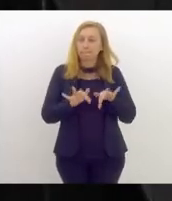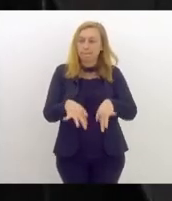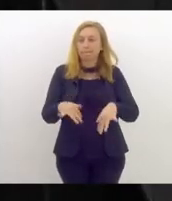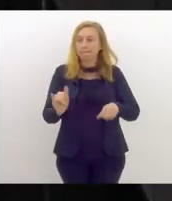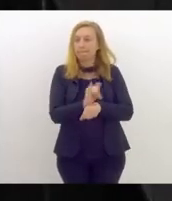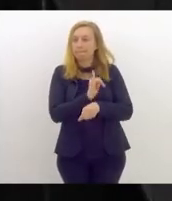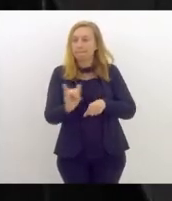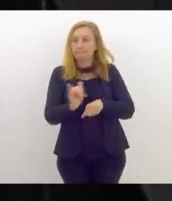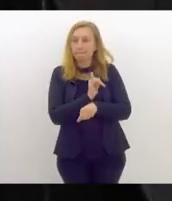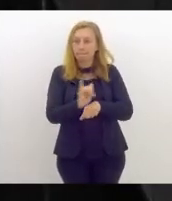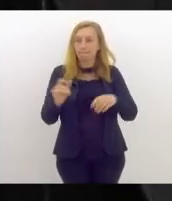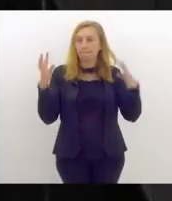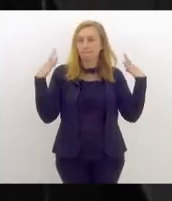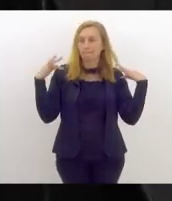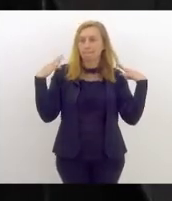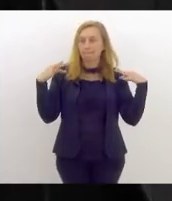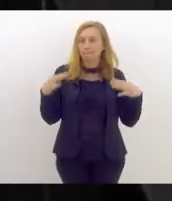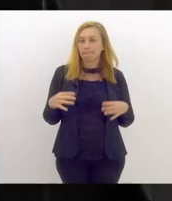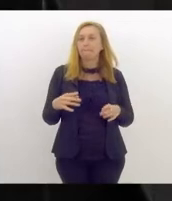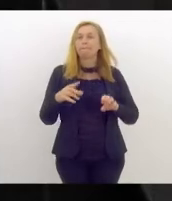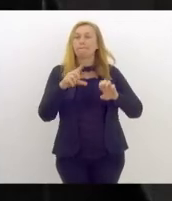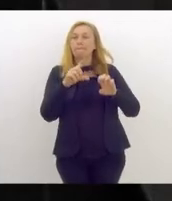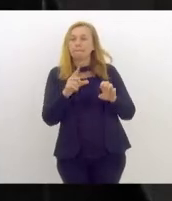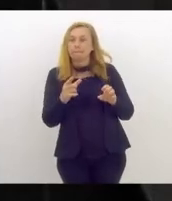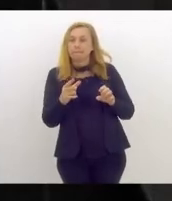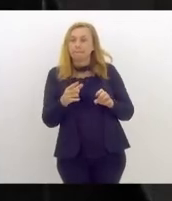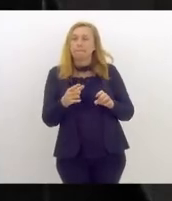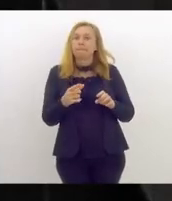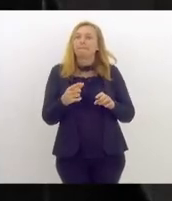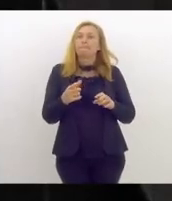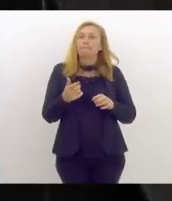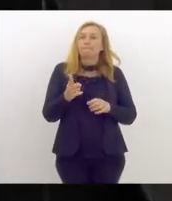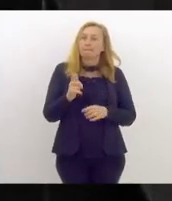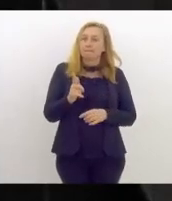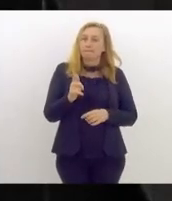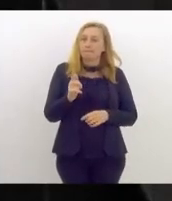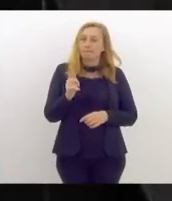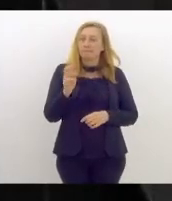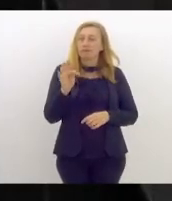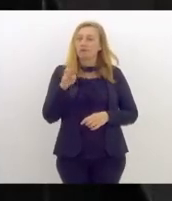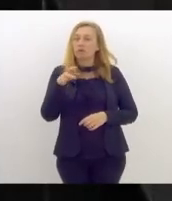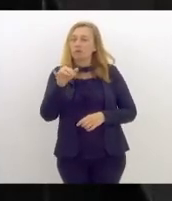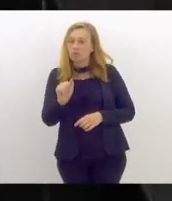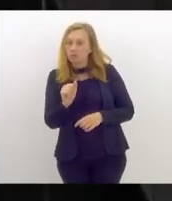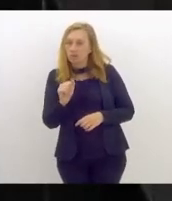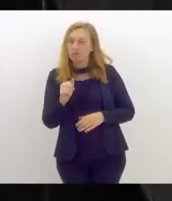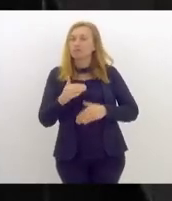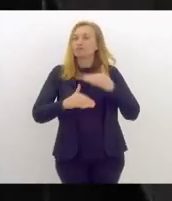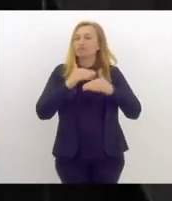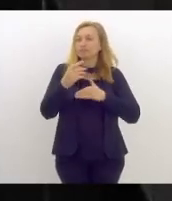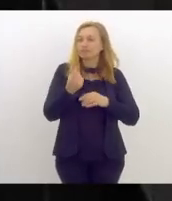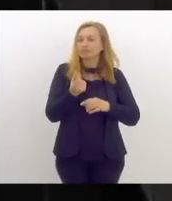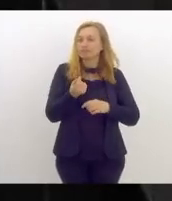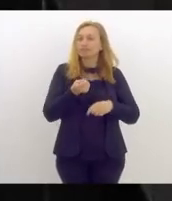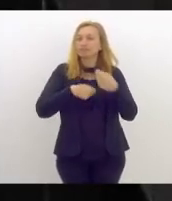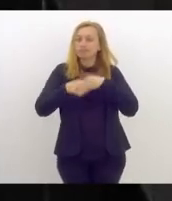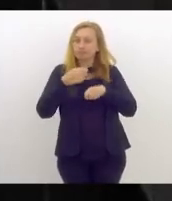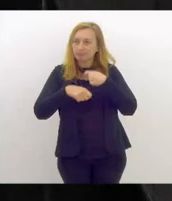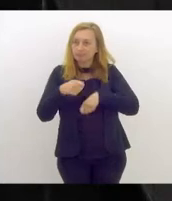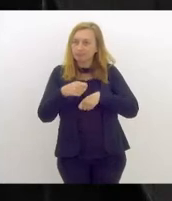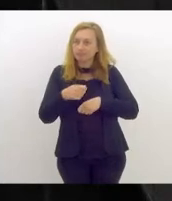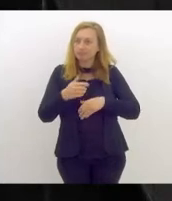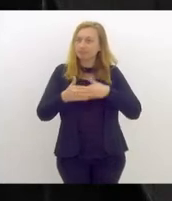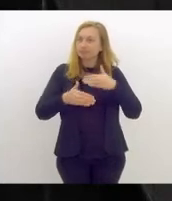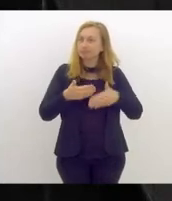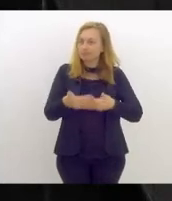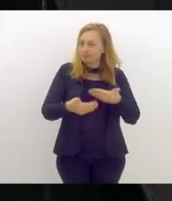é turismo entretenimento gastronomia geração de emprego desenvolvimento econômico então saúde Esse empreendimento que vai